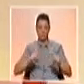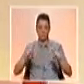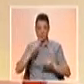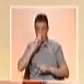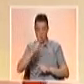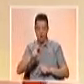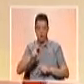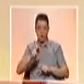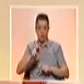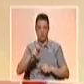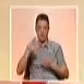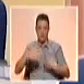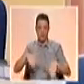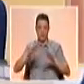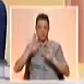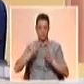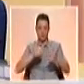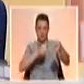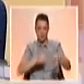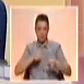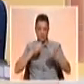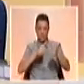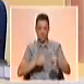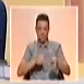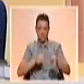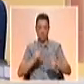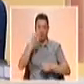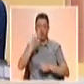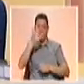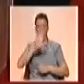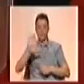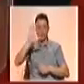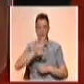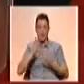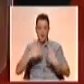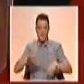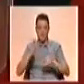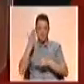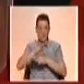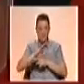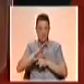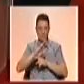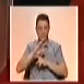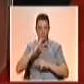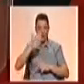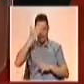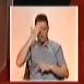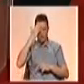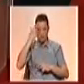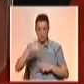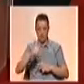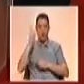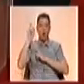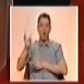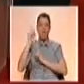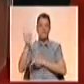ser um erro. Mas nós vemos muito mais milho geralmente plantado no norte do país do que no resto. Por exemplo. Mas o exemplo que eu acho mais paradigmático é a questão da